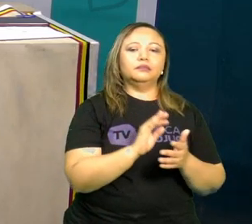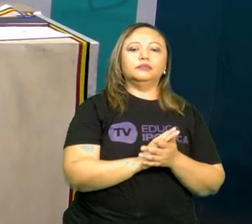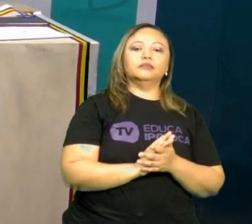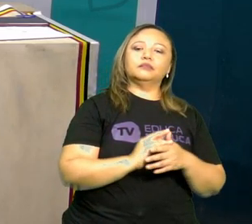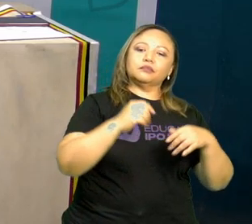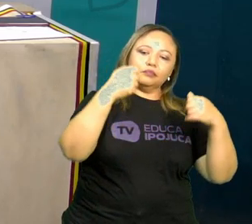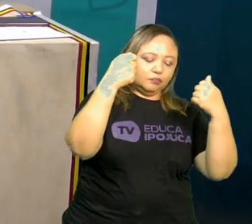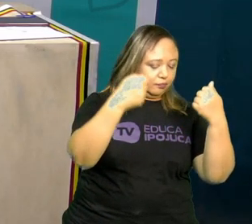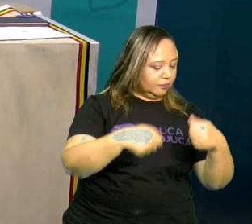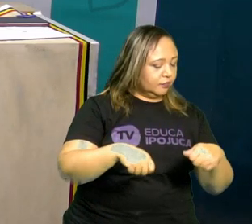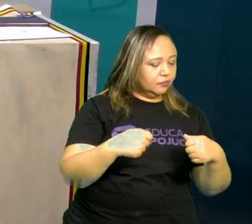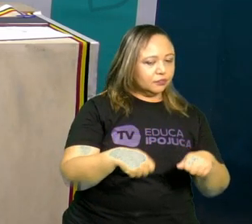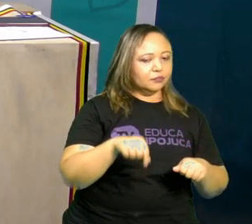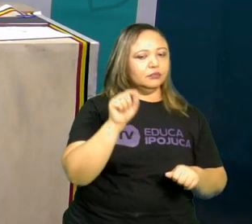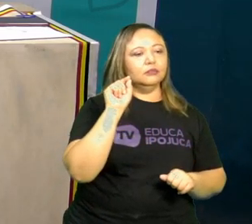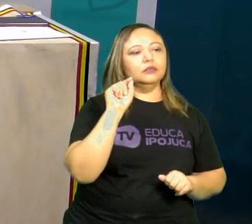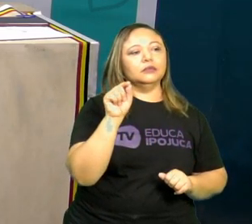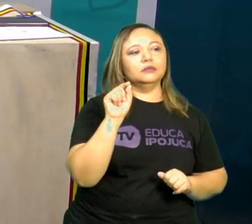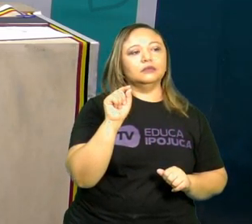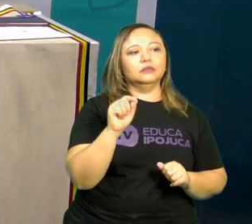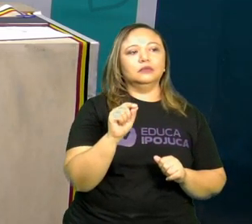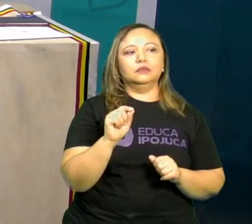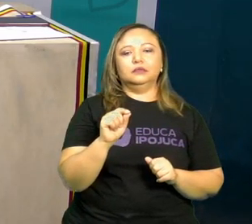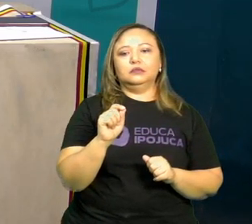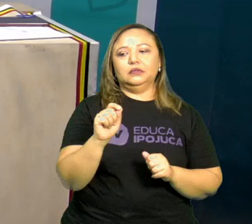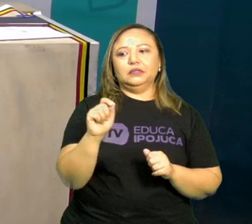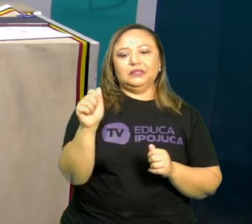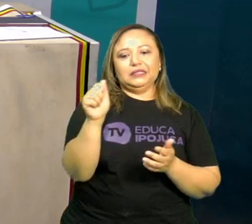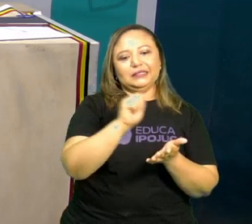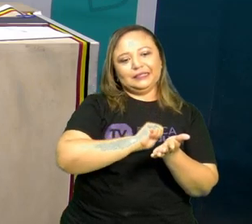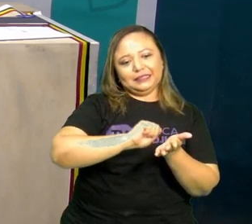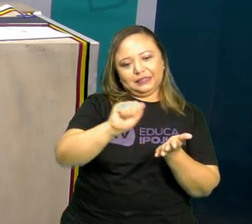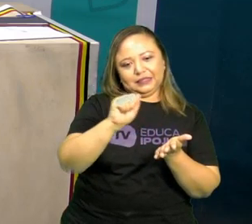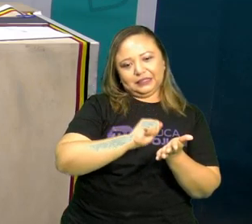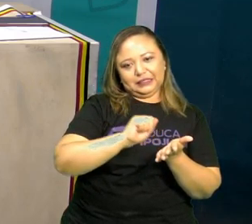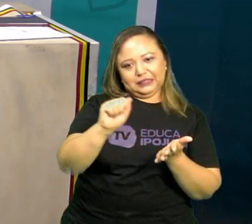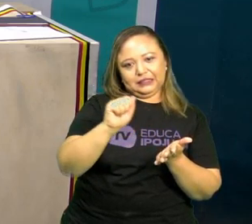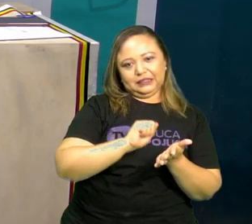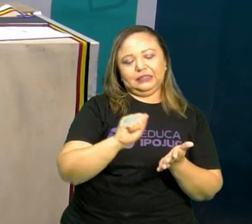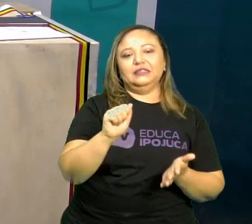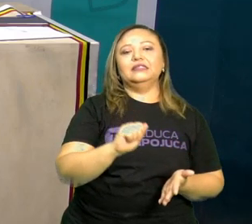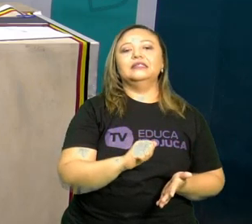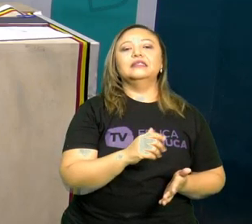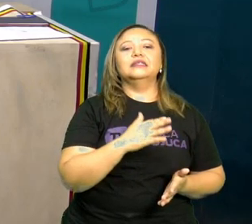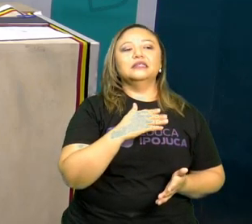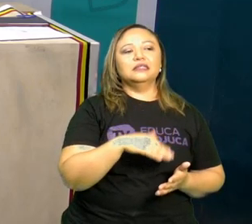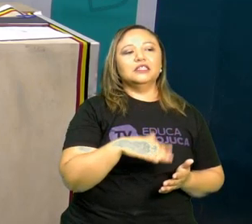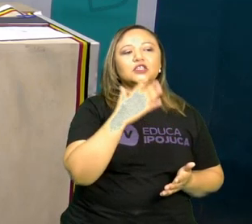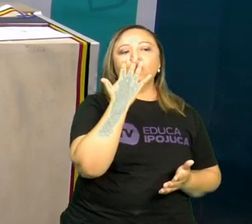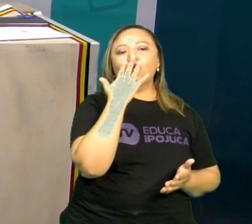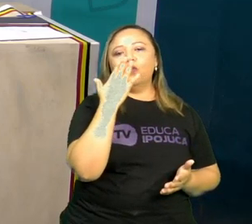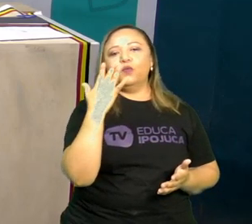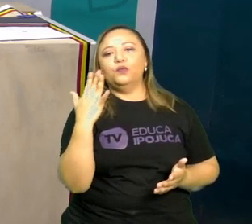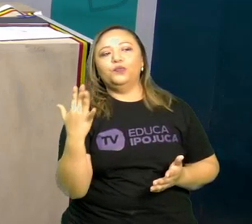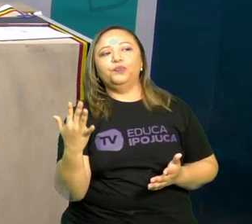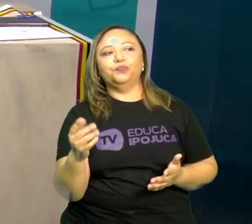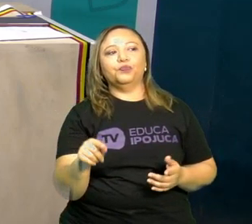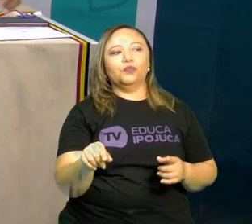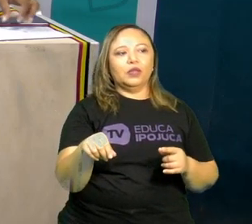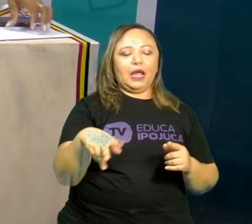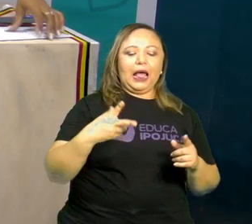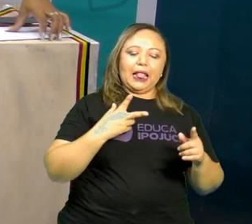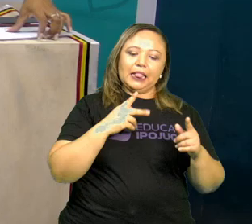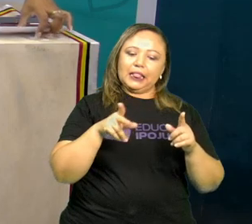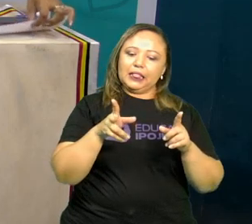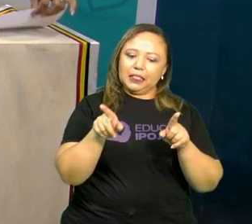gente vai precisar de o giz de cera e também vamos precisar de uma